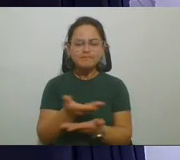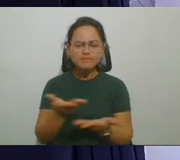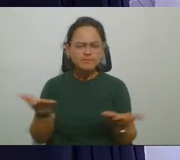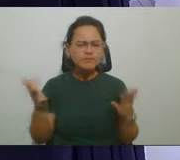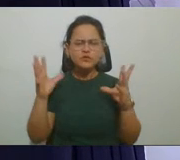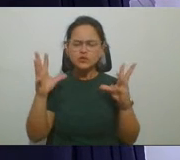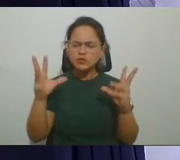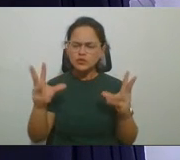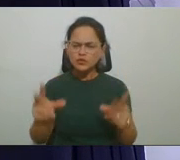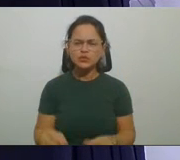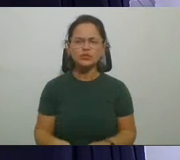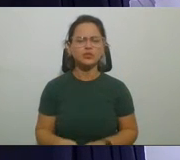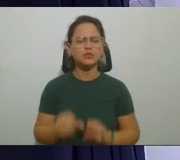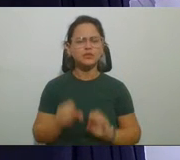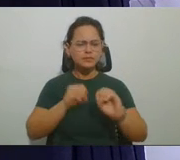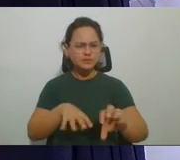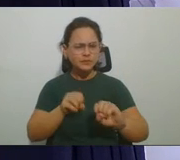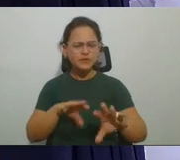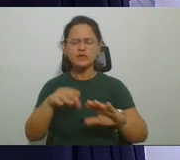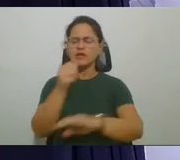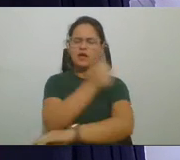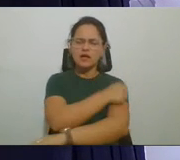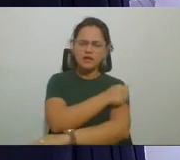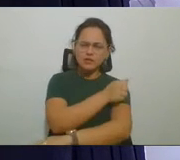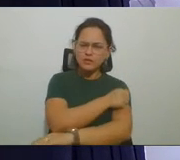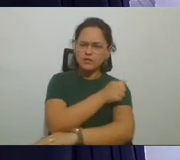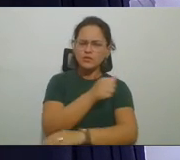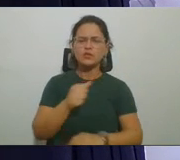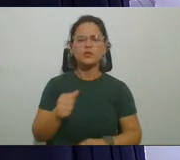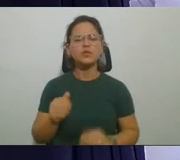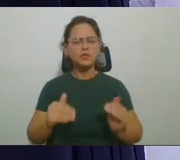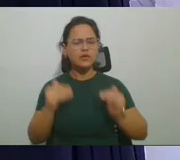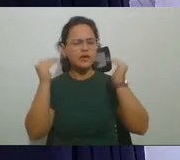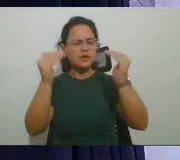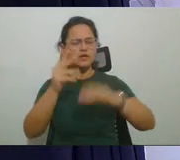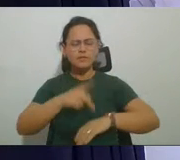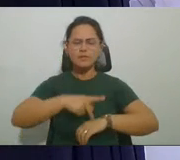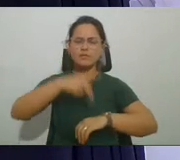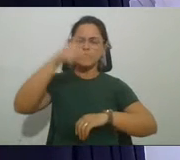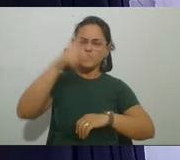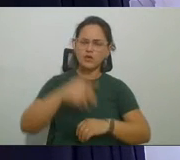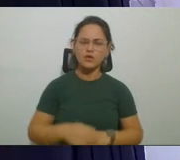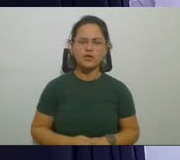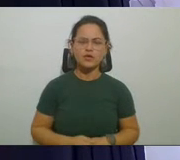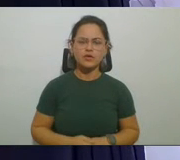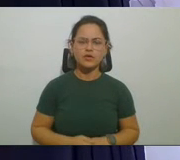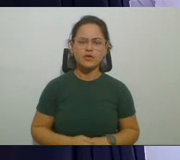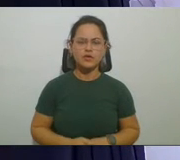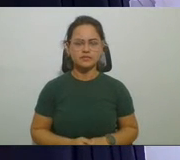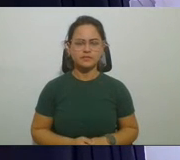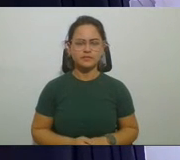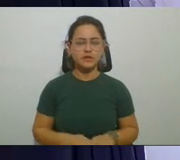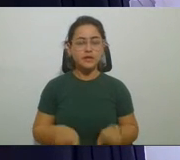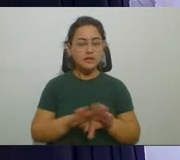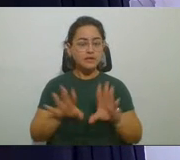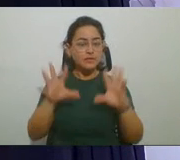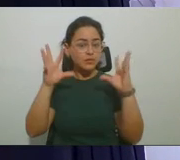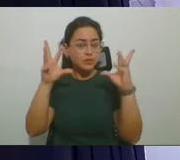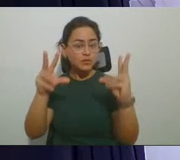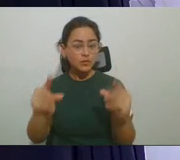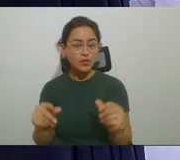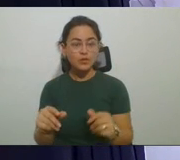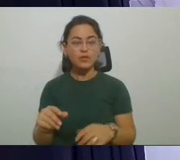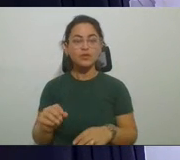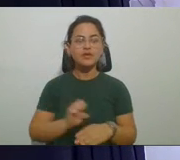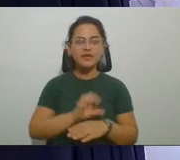educadores, educadoras, estudantes de graduação, pós-graduação, advindos de muitos estados brasileiros,